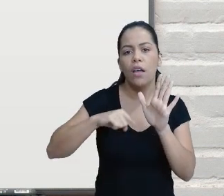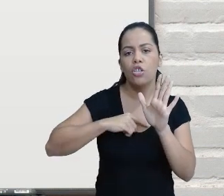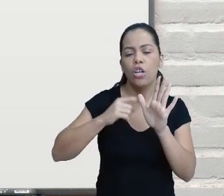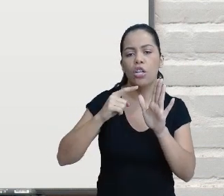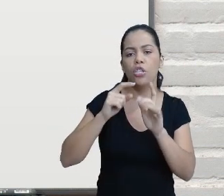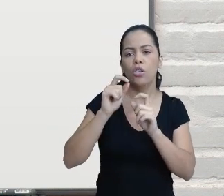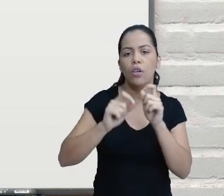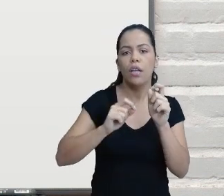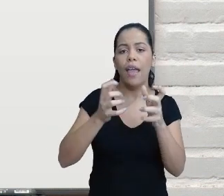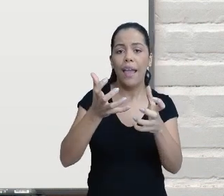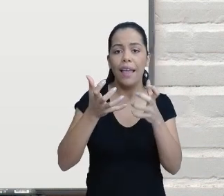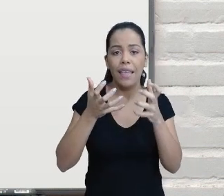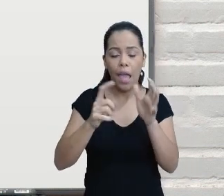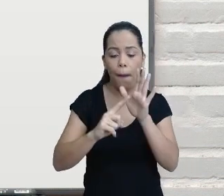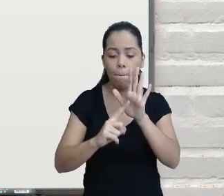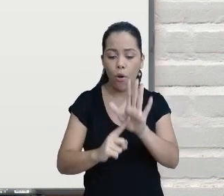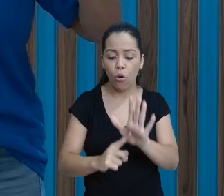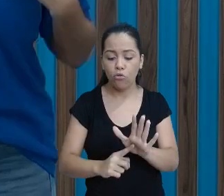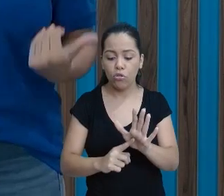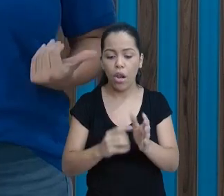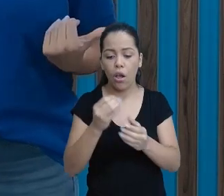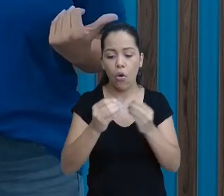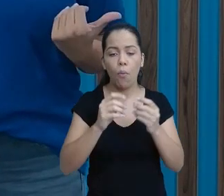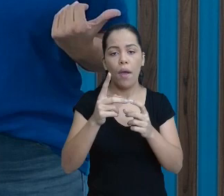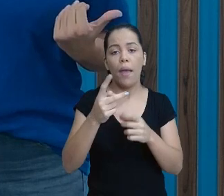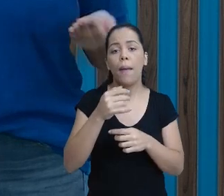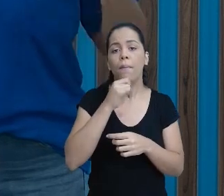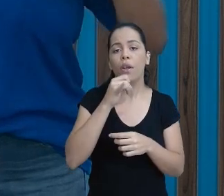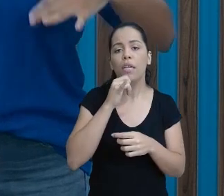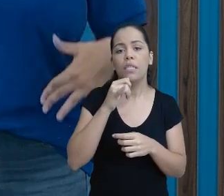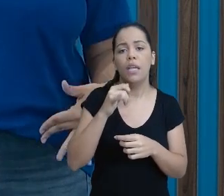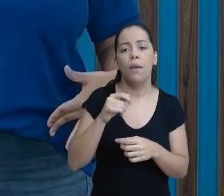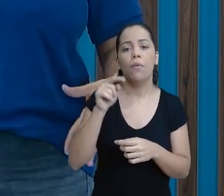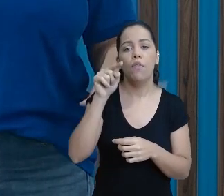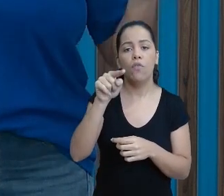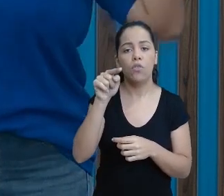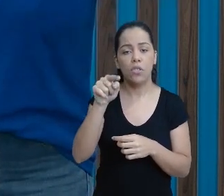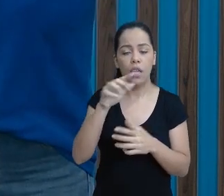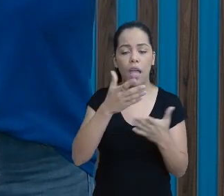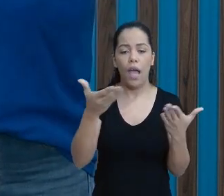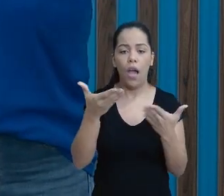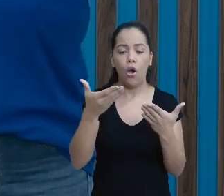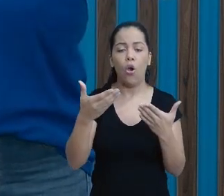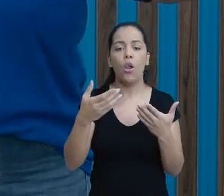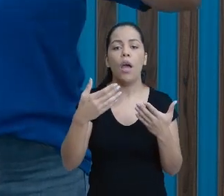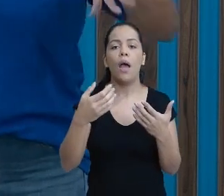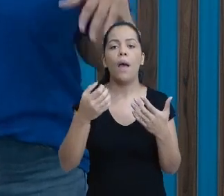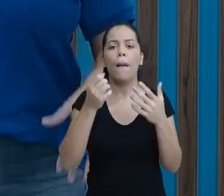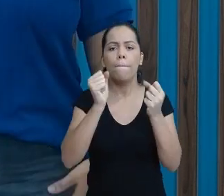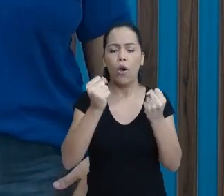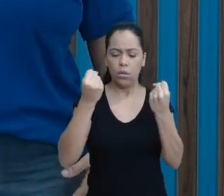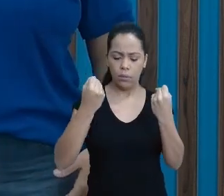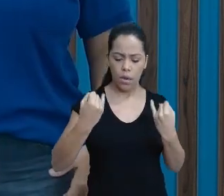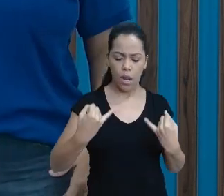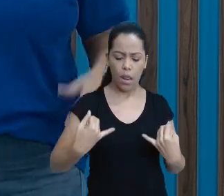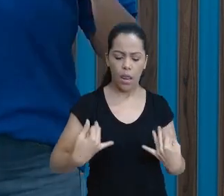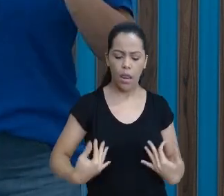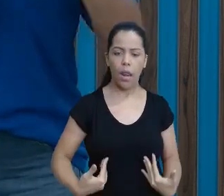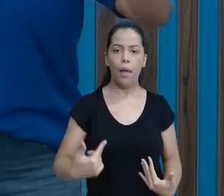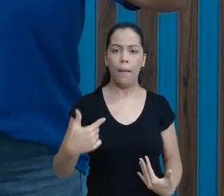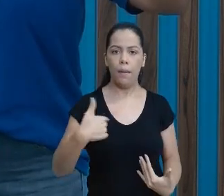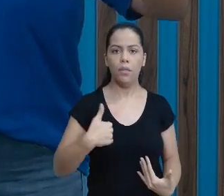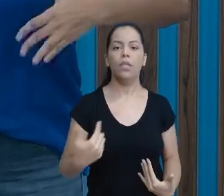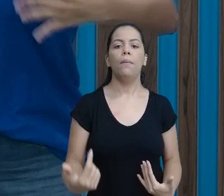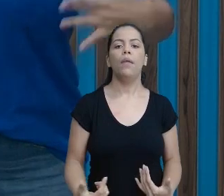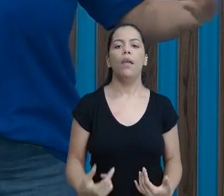algum objeto. Por exemplo, vocês podem agora me descrever. A camisa azul, o cabelo preto, a calça jeans,